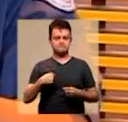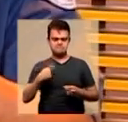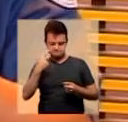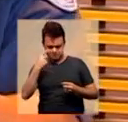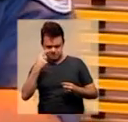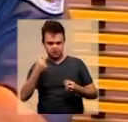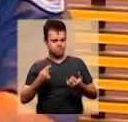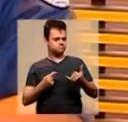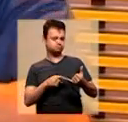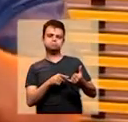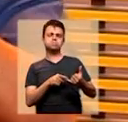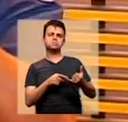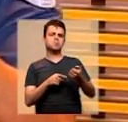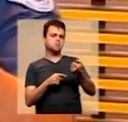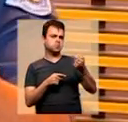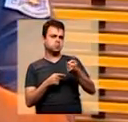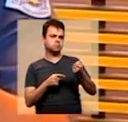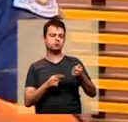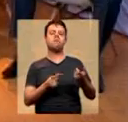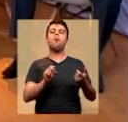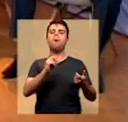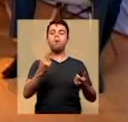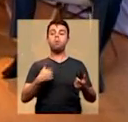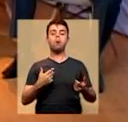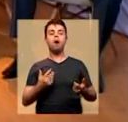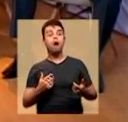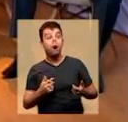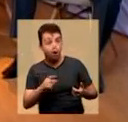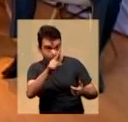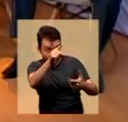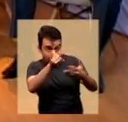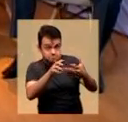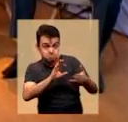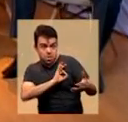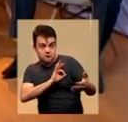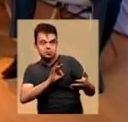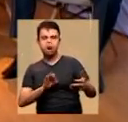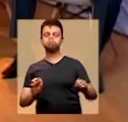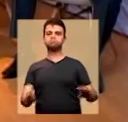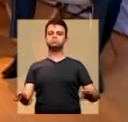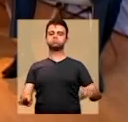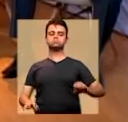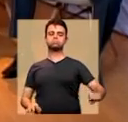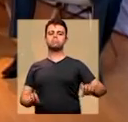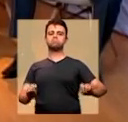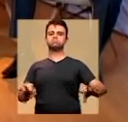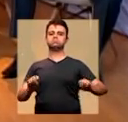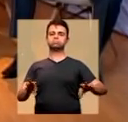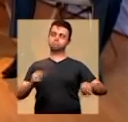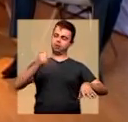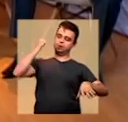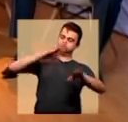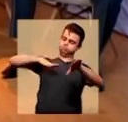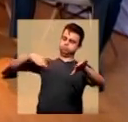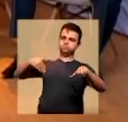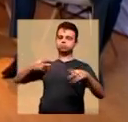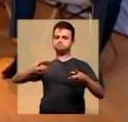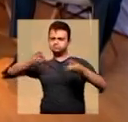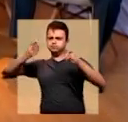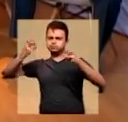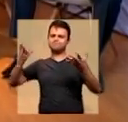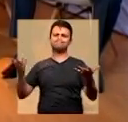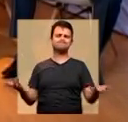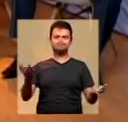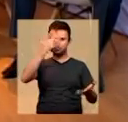numa rodovia, vê uma blitz policial e começa a sinalizar. Isso é infração de trânsito. Sim. Né? Avisando que tem. Então, as pessoas elas querem um